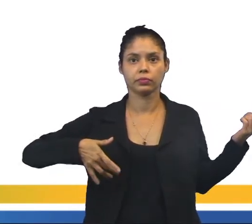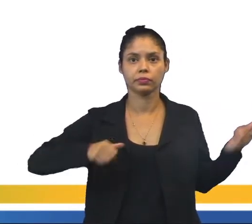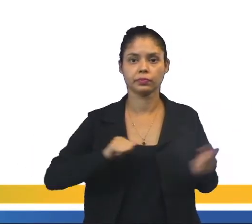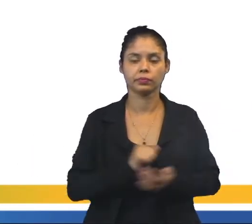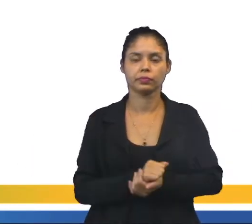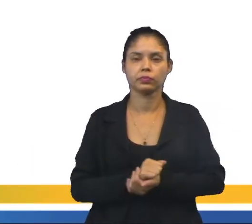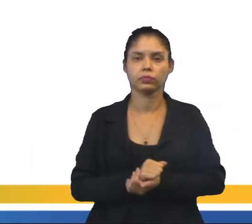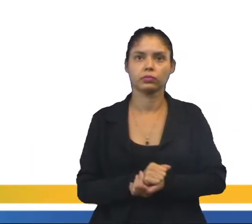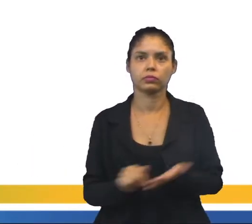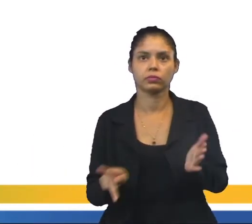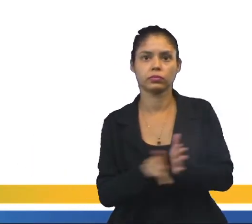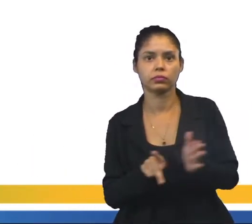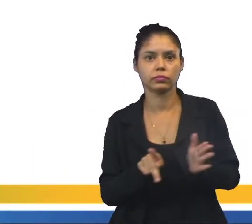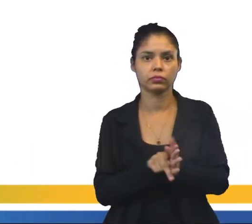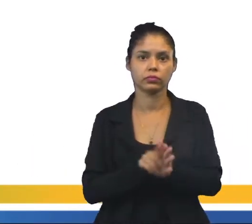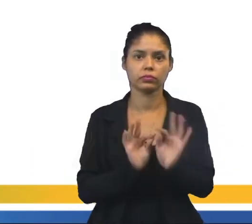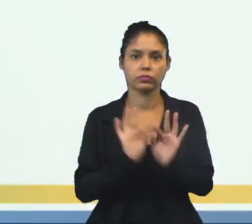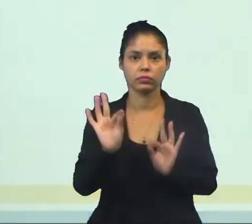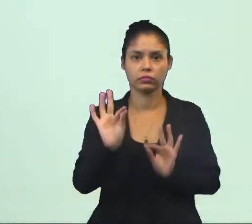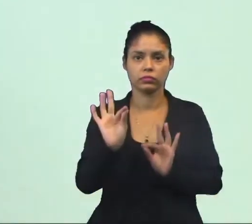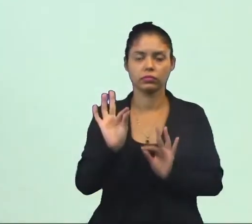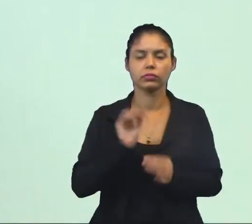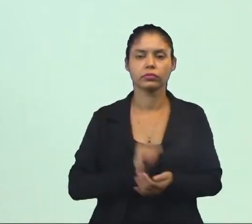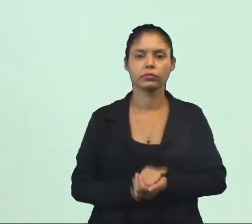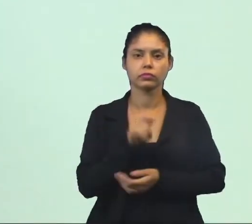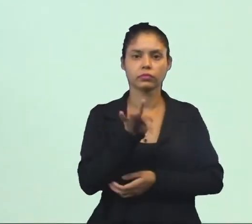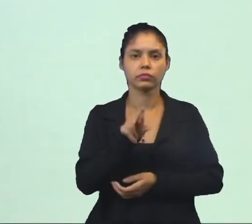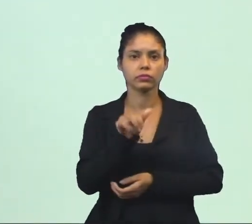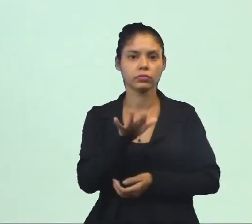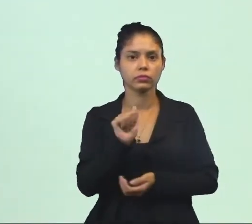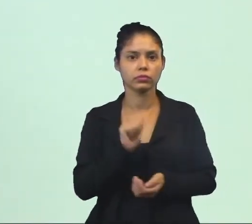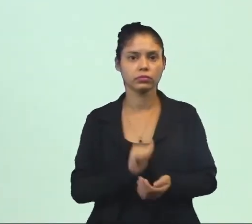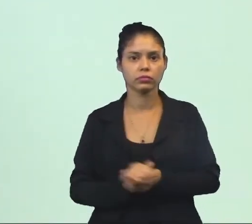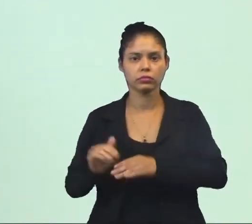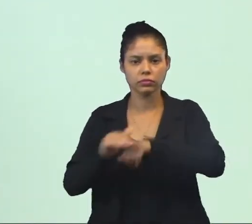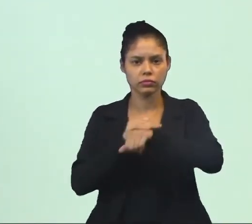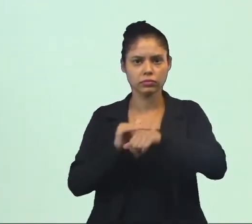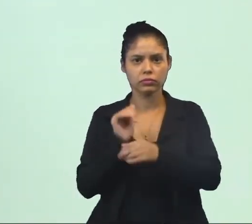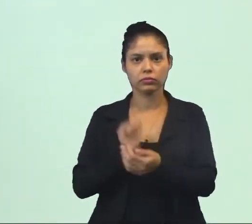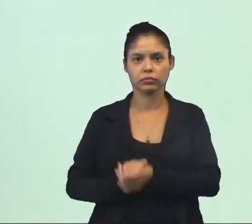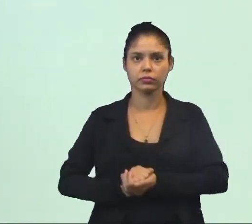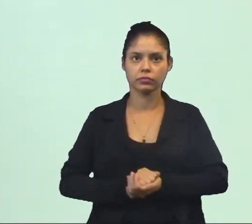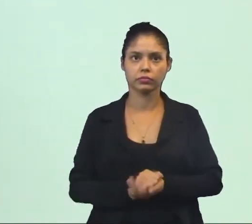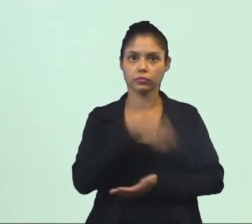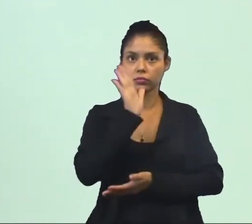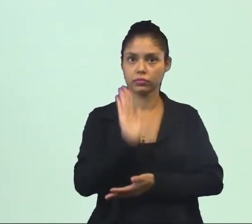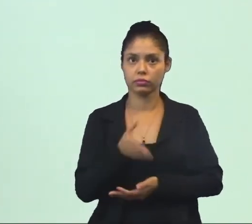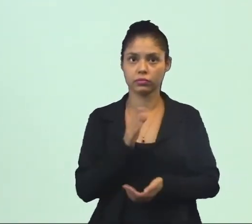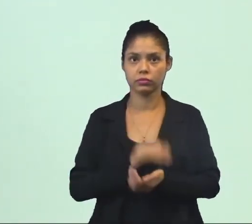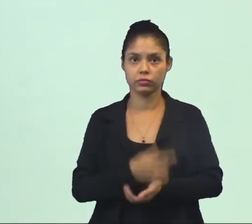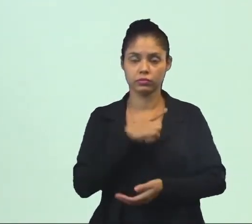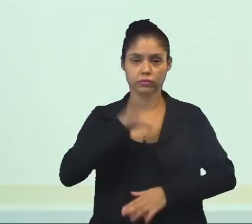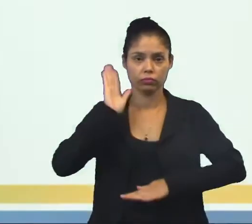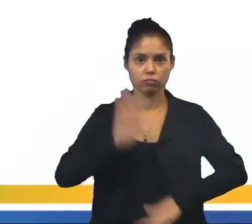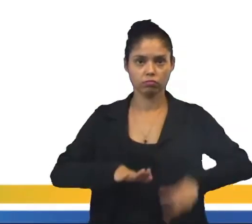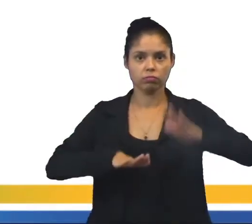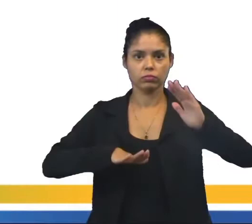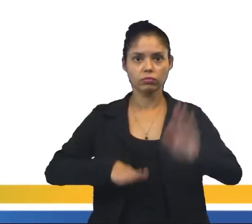E principalmente se ele tocar nas cordas mais finas, né? Que é uma extremidade bem mais fina do instrumento. Já quando eu toco um tambor,